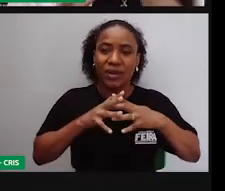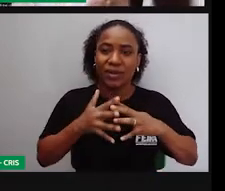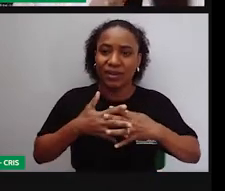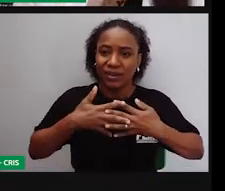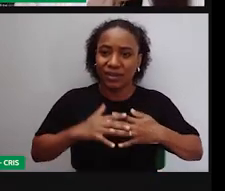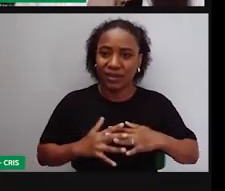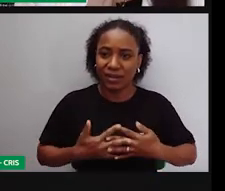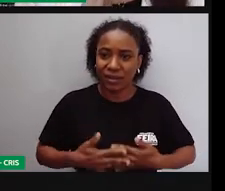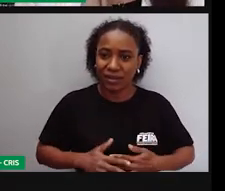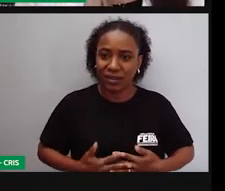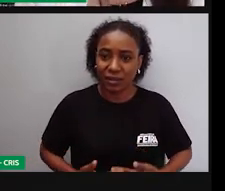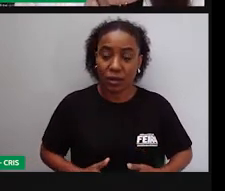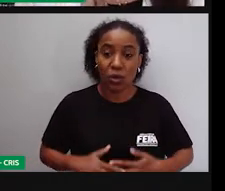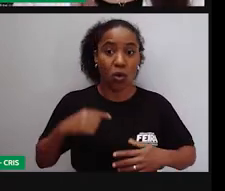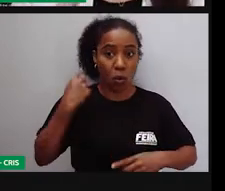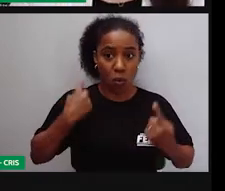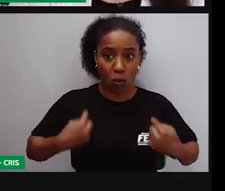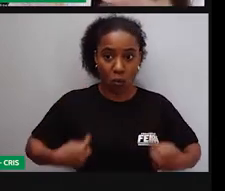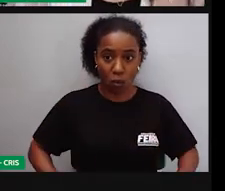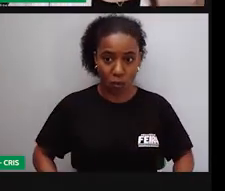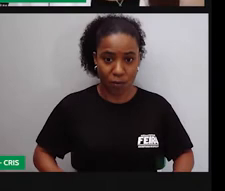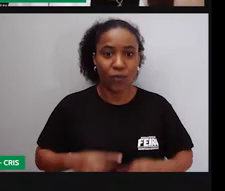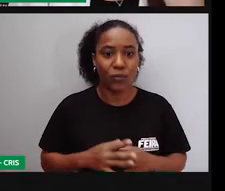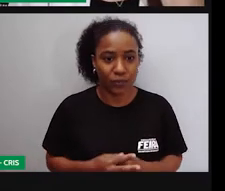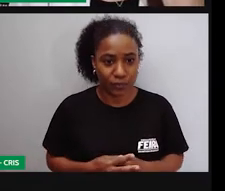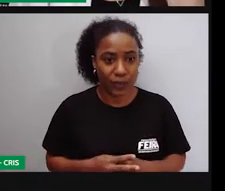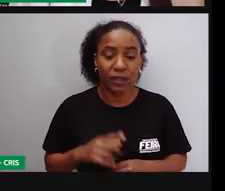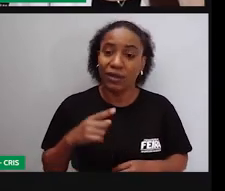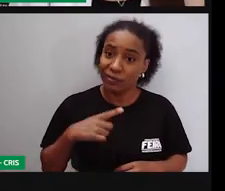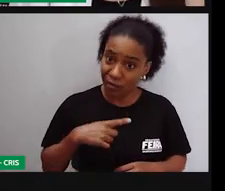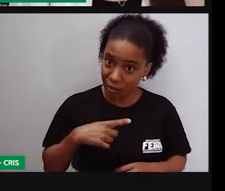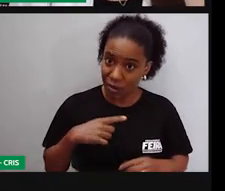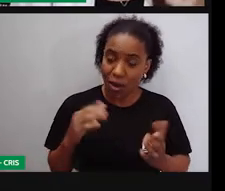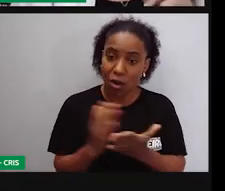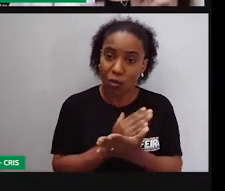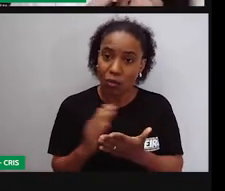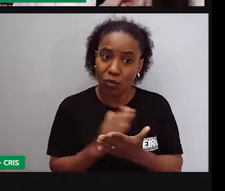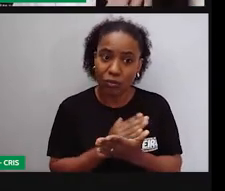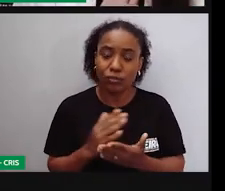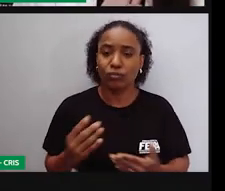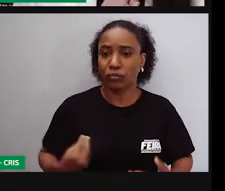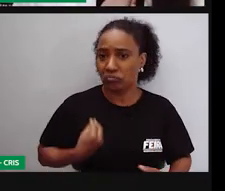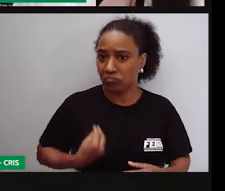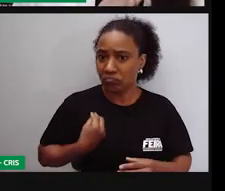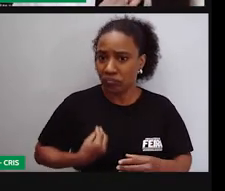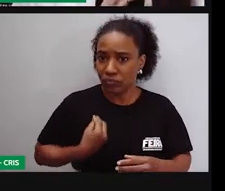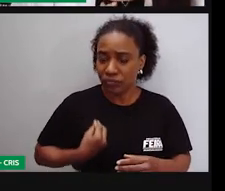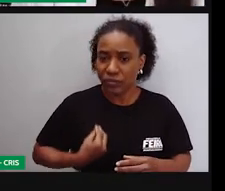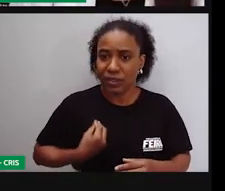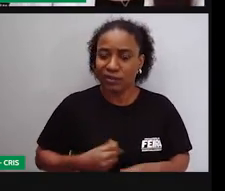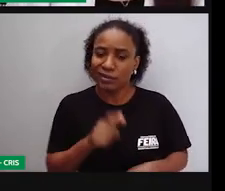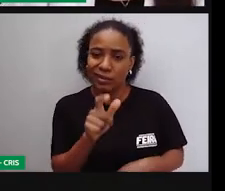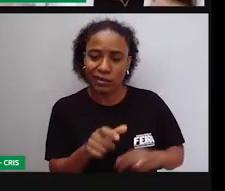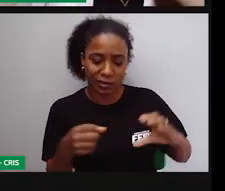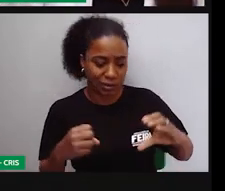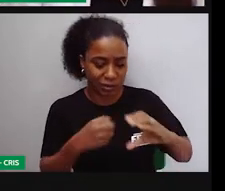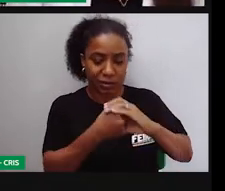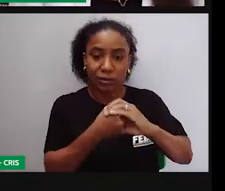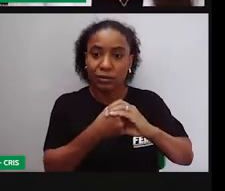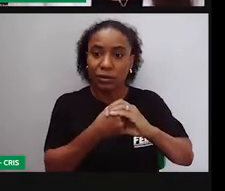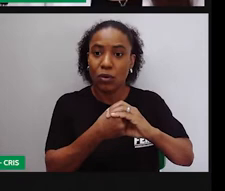gente viu, né, no vídeo que existem seres unicelulares, aqueles seres que possuem uma única célula, e